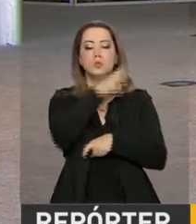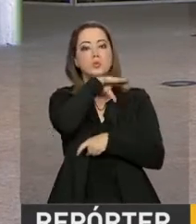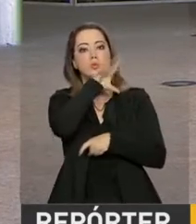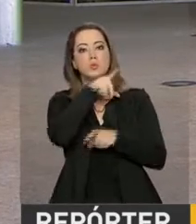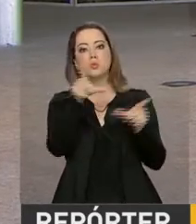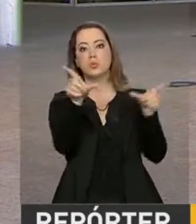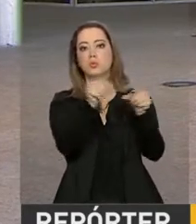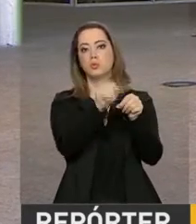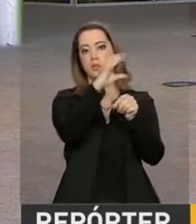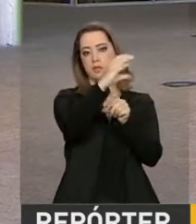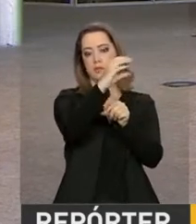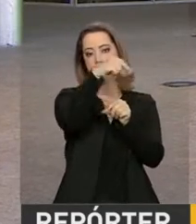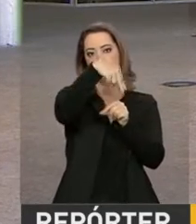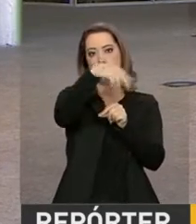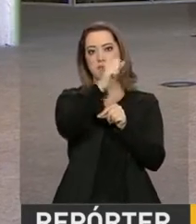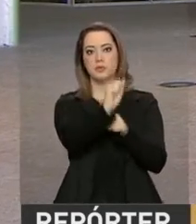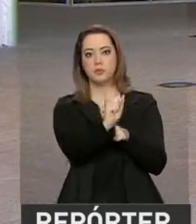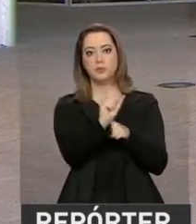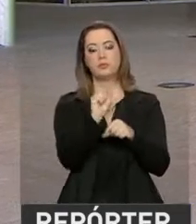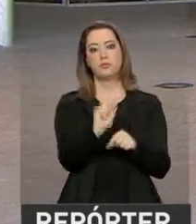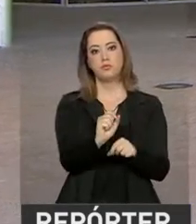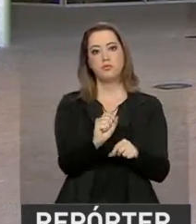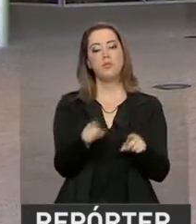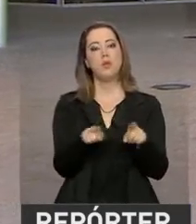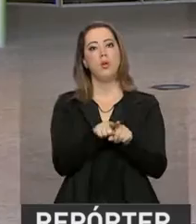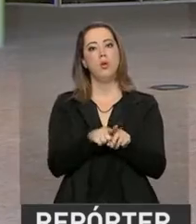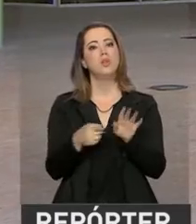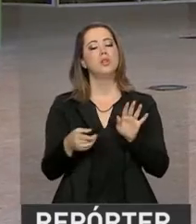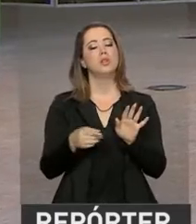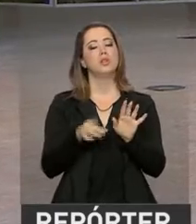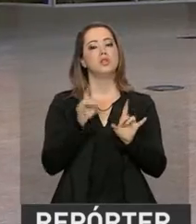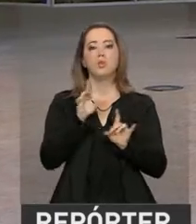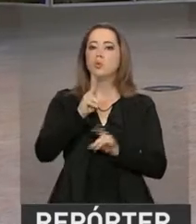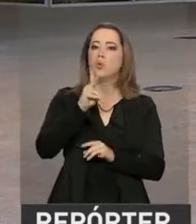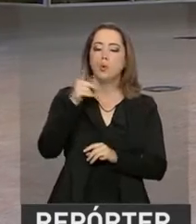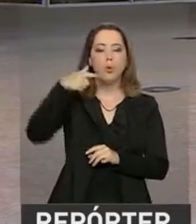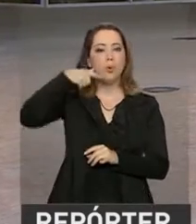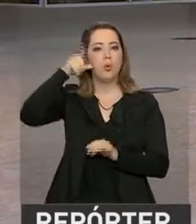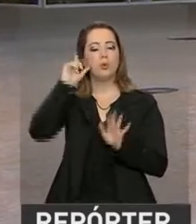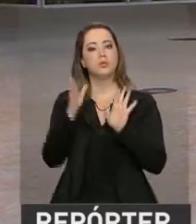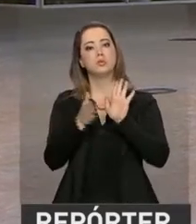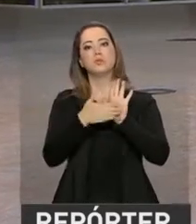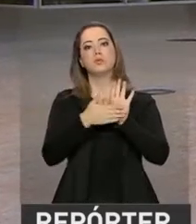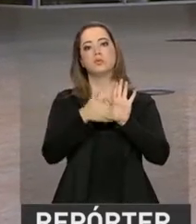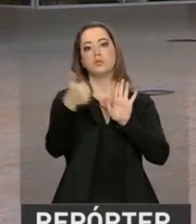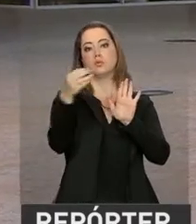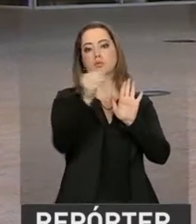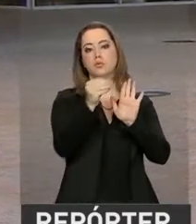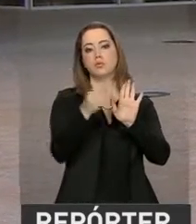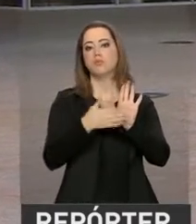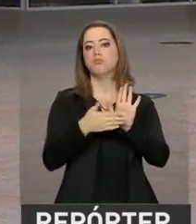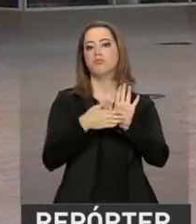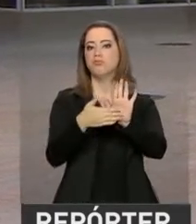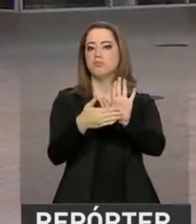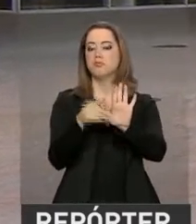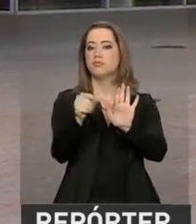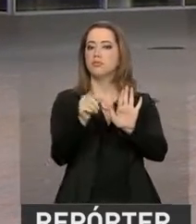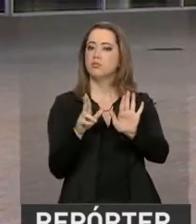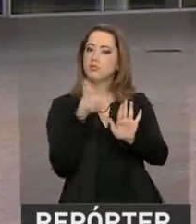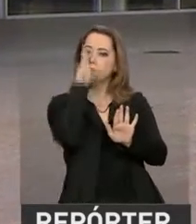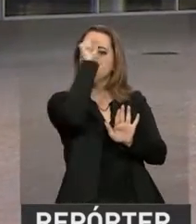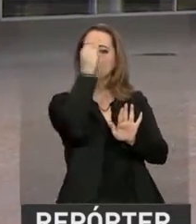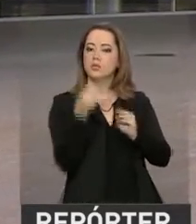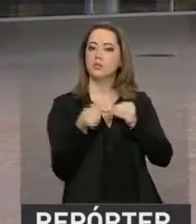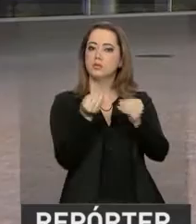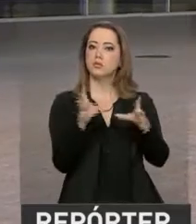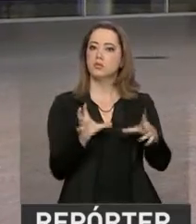Brasil apresentou ontem, Dia Nacional do Produtor Rural, 10 propostas ao presidente em exercício, Michel Temer, para fortalecer a